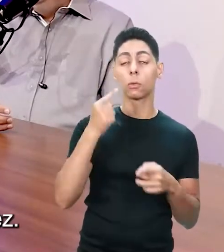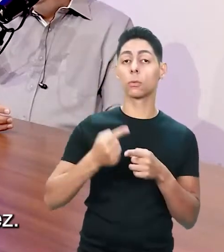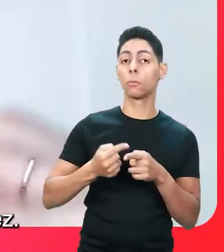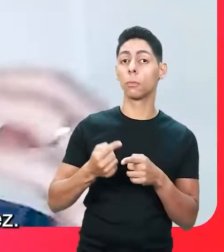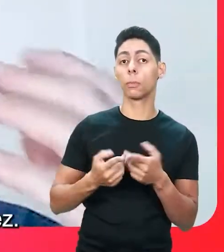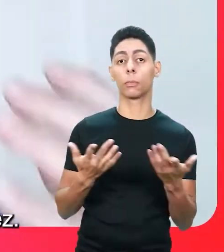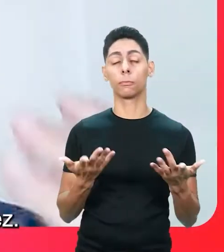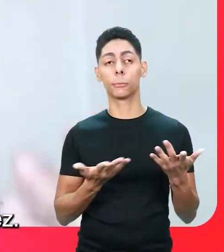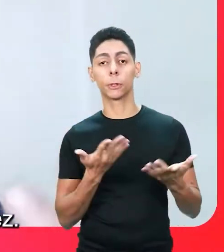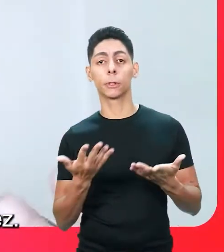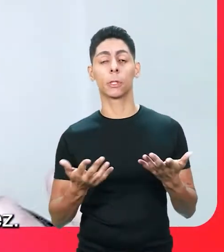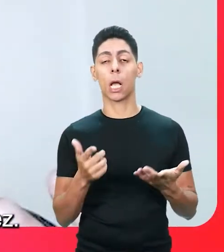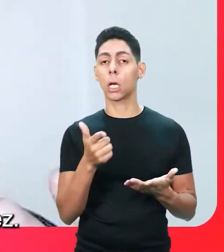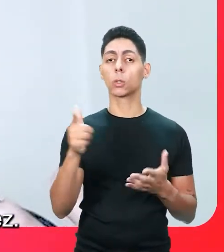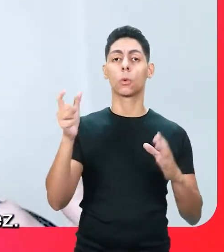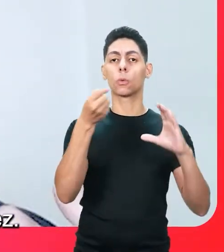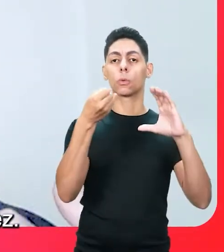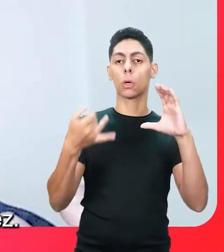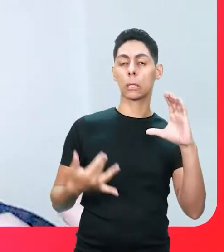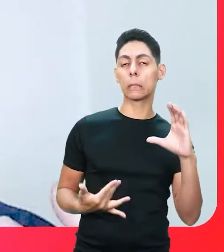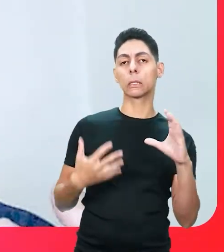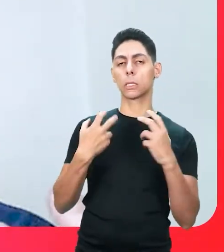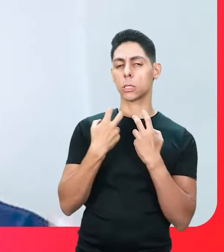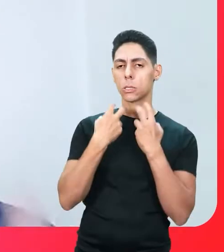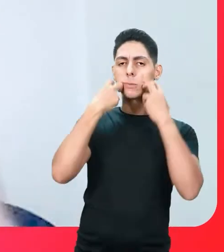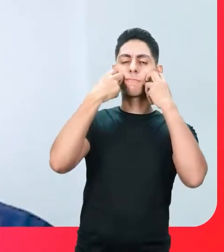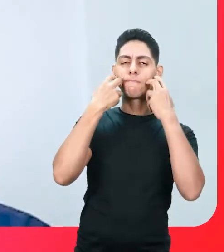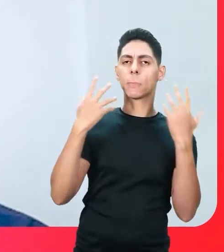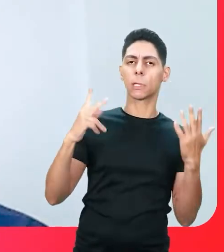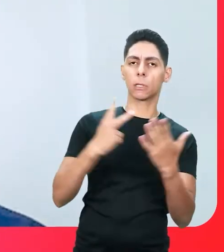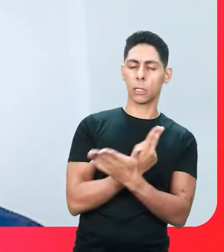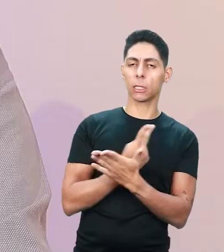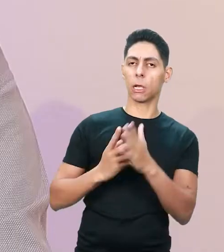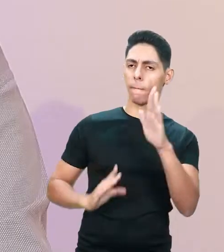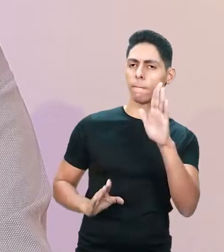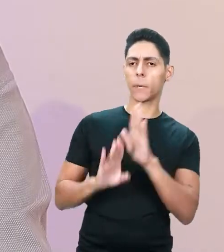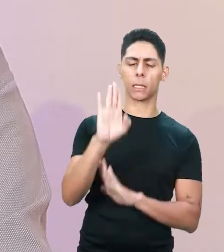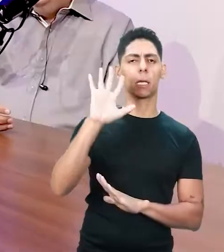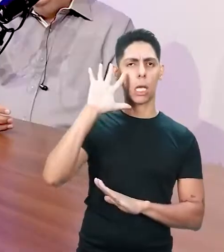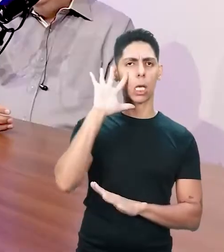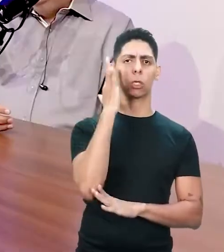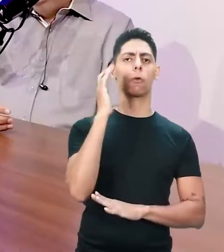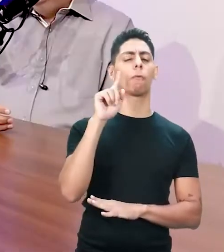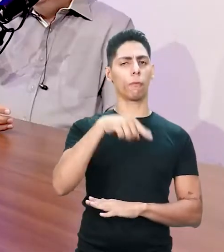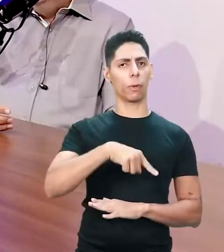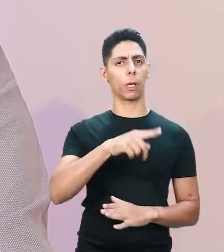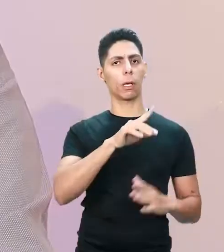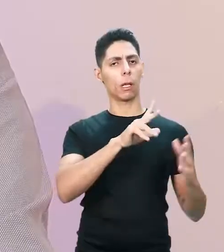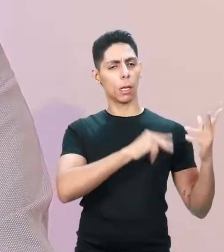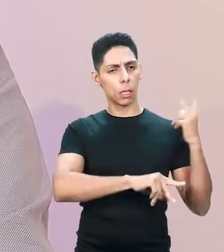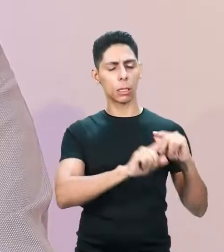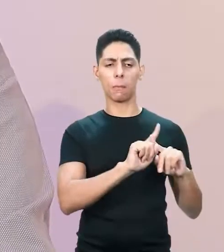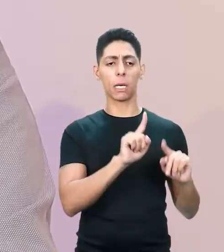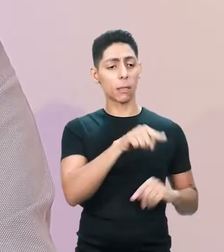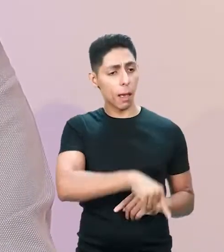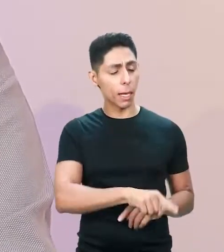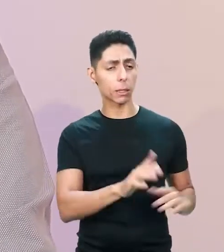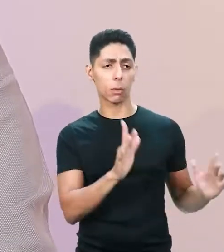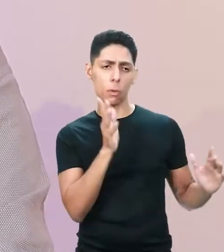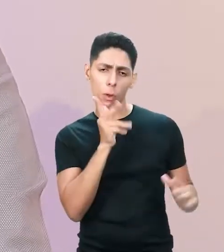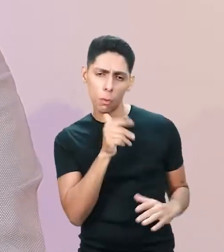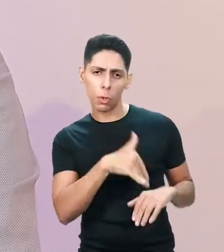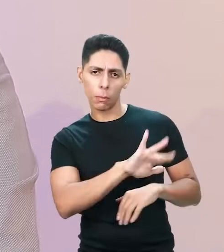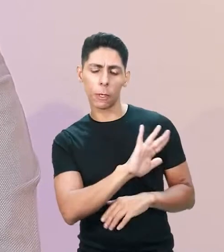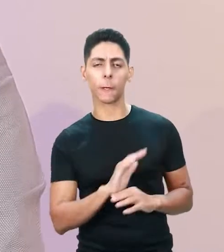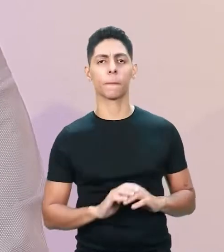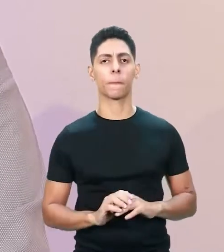as outras características de timidez eu venci na adolescência. Essa eu demorei um pouquinho mais. Maravilha. Professor,